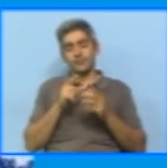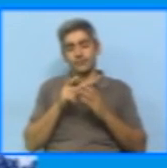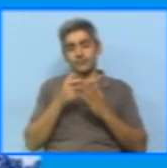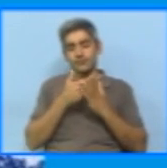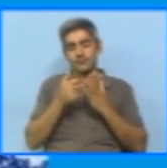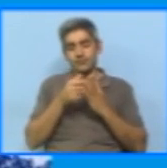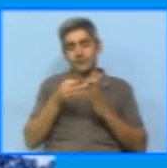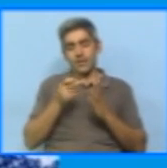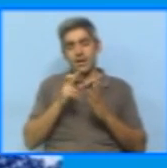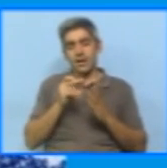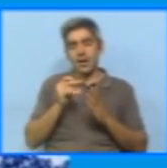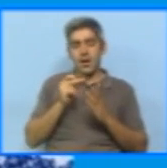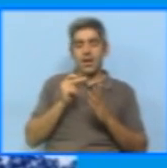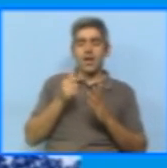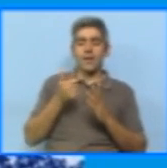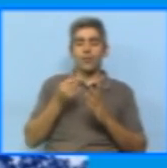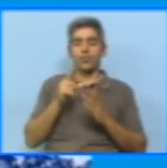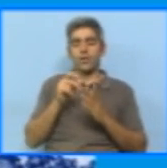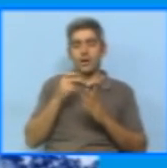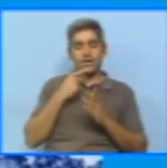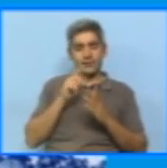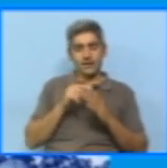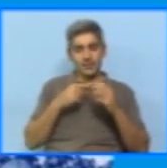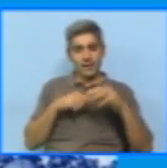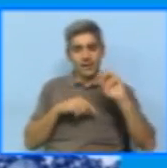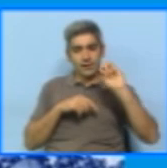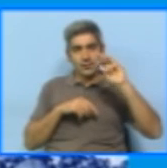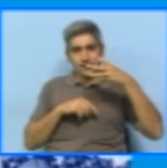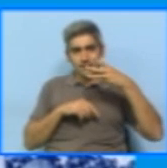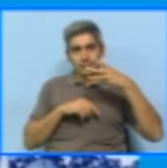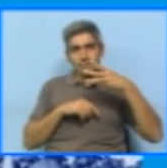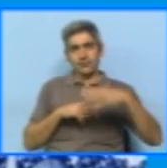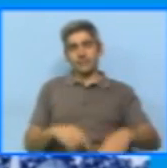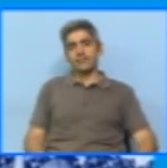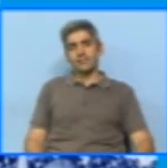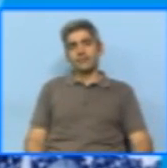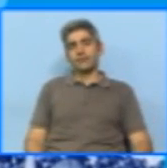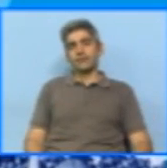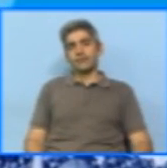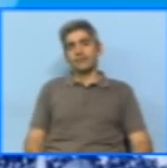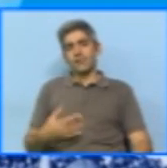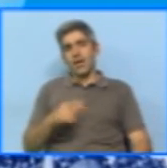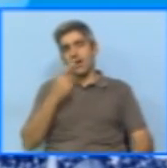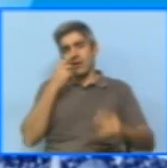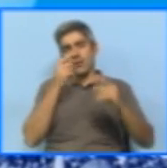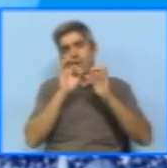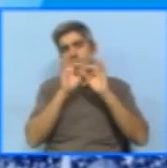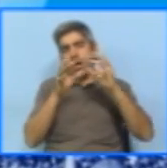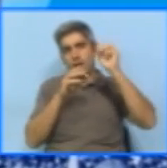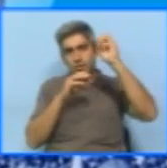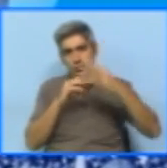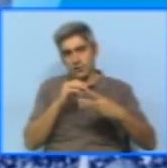de parábola. Aqui temos 3. E há aqui um denominador comum às